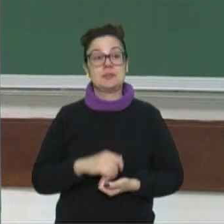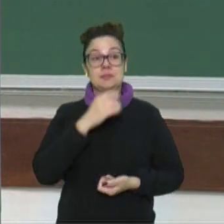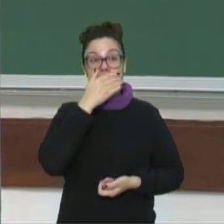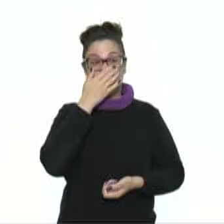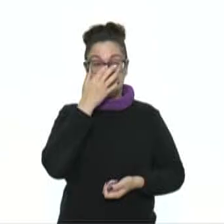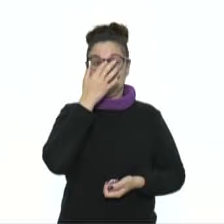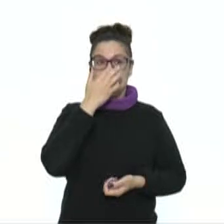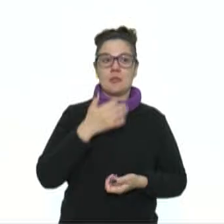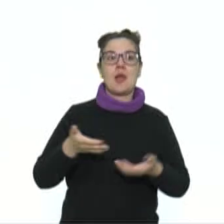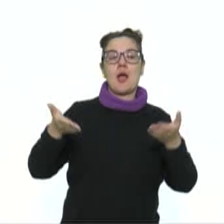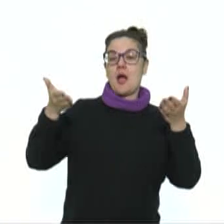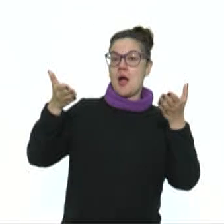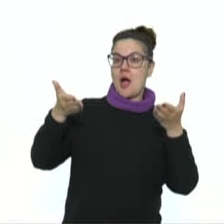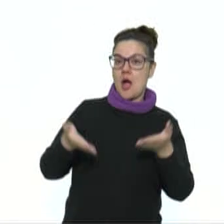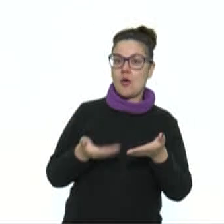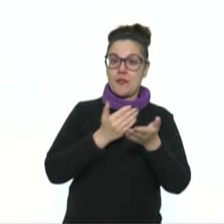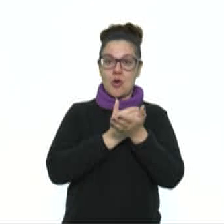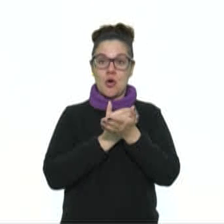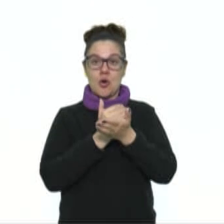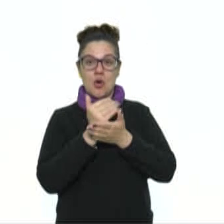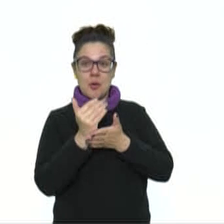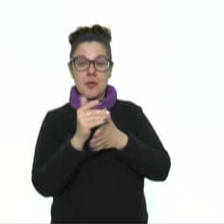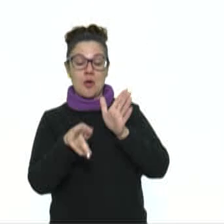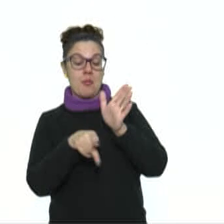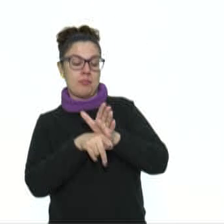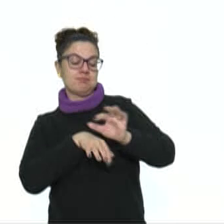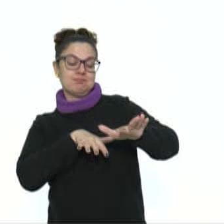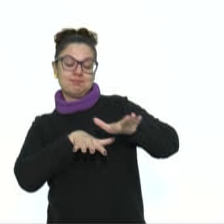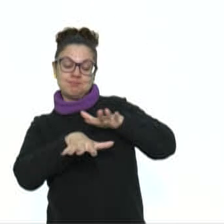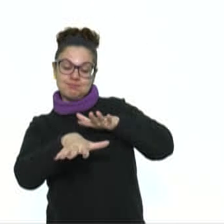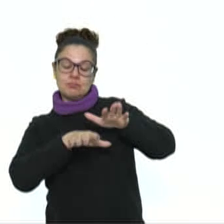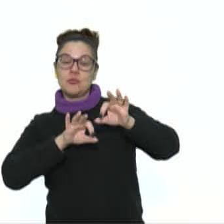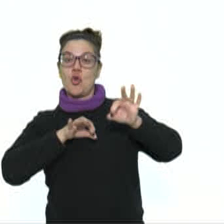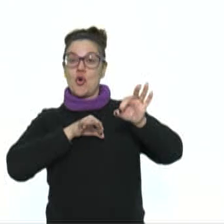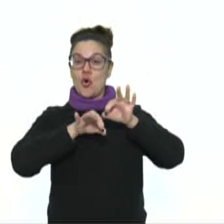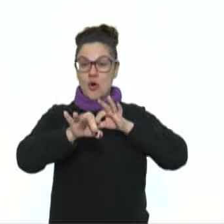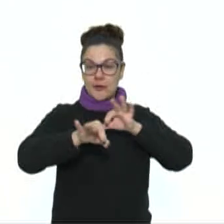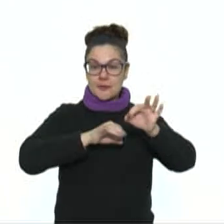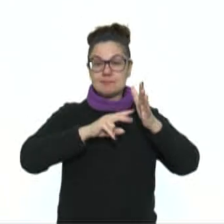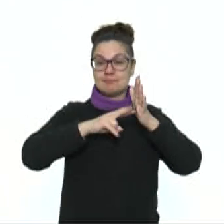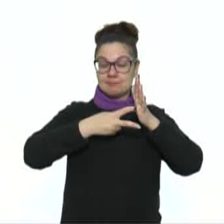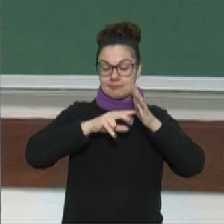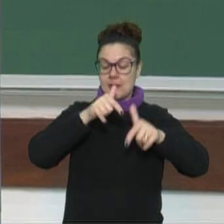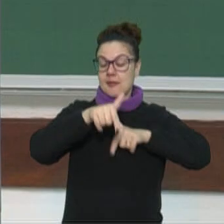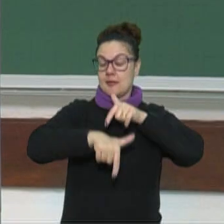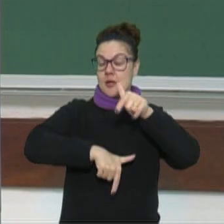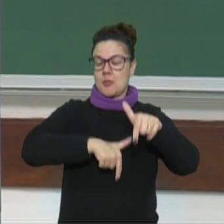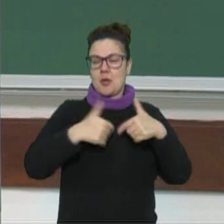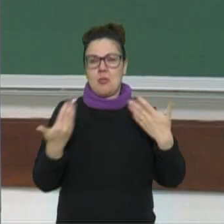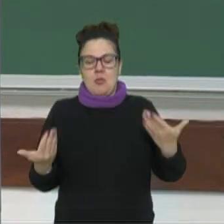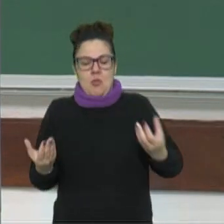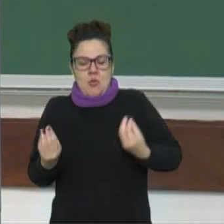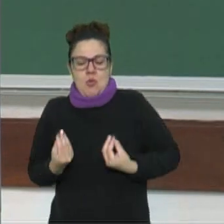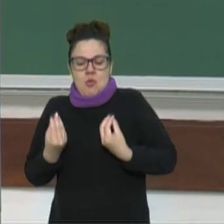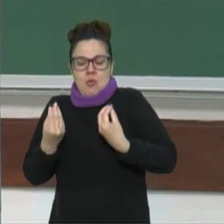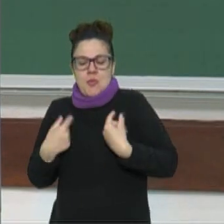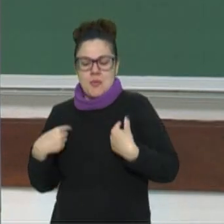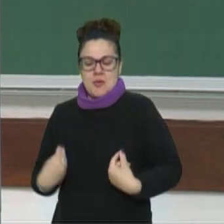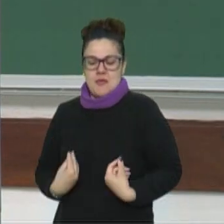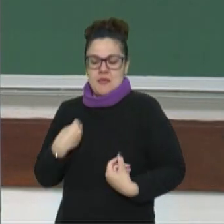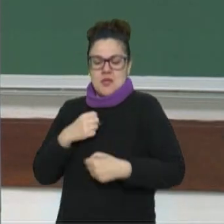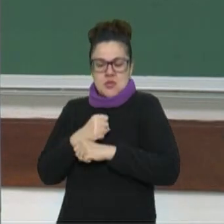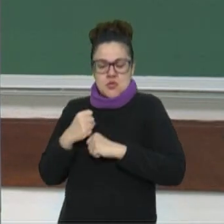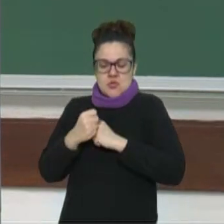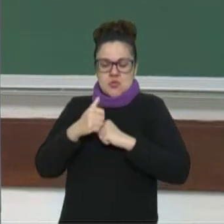Certo? Aí você vai ter os primeiros movimentos dos trabalhadores questionando a sua condição social,